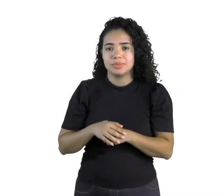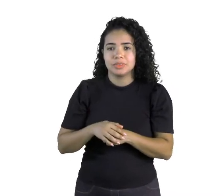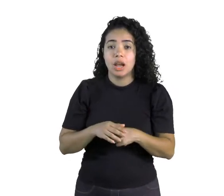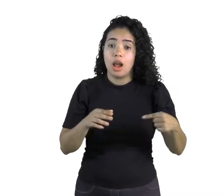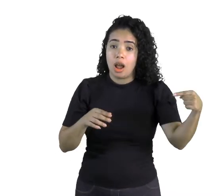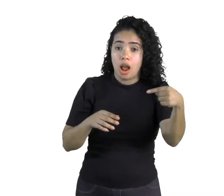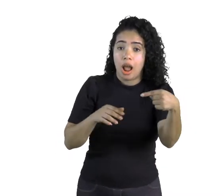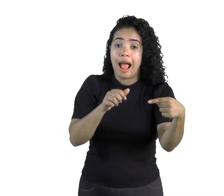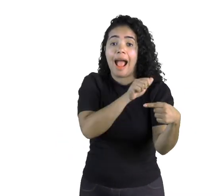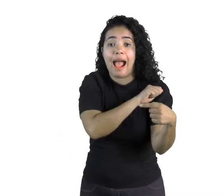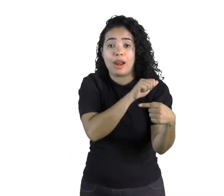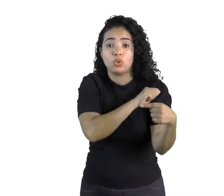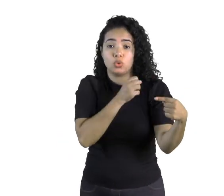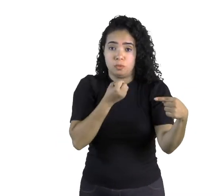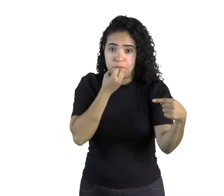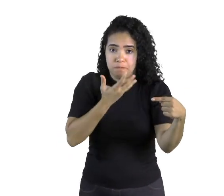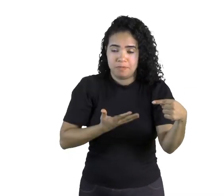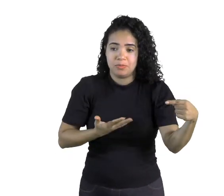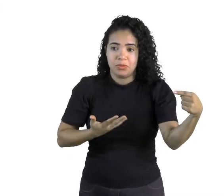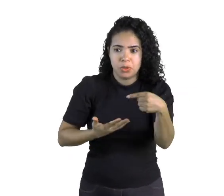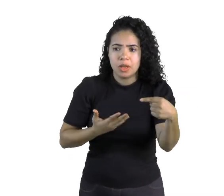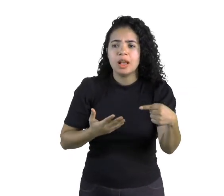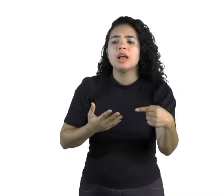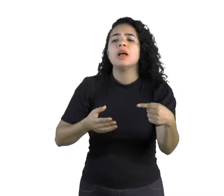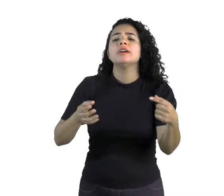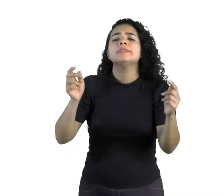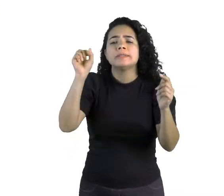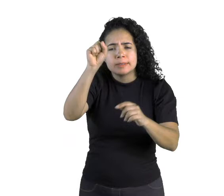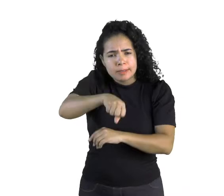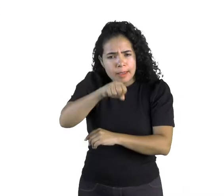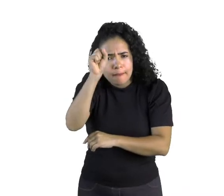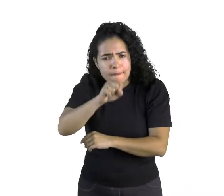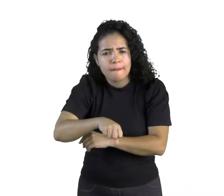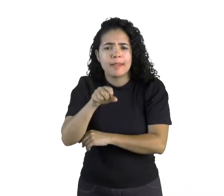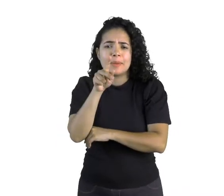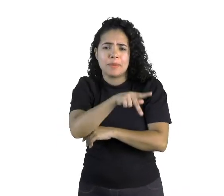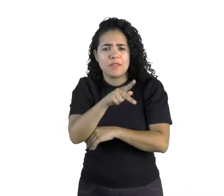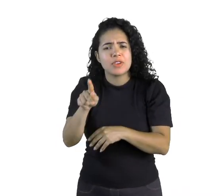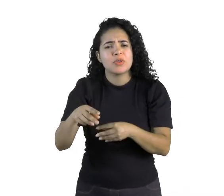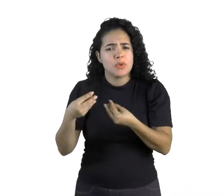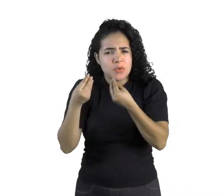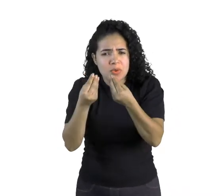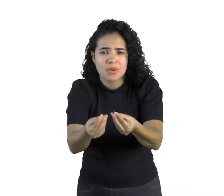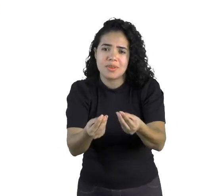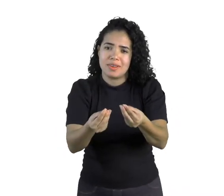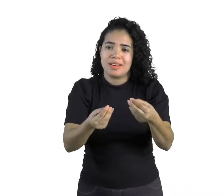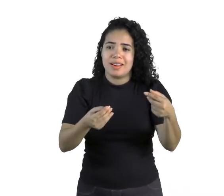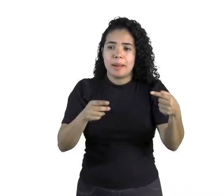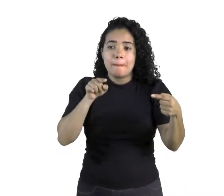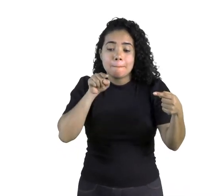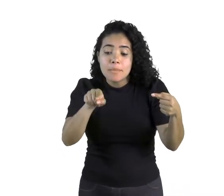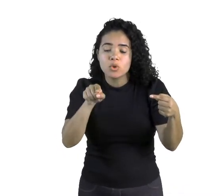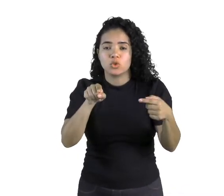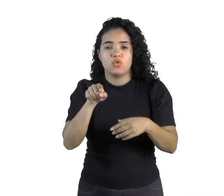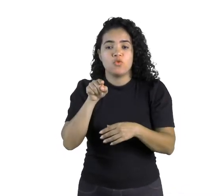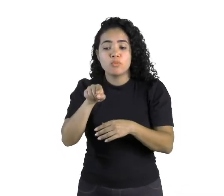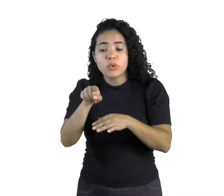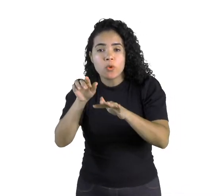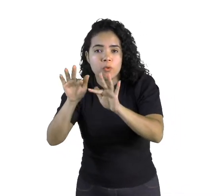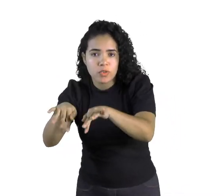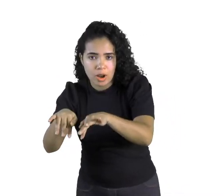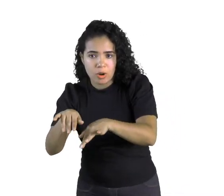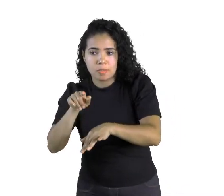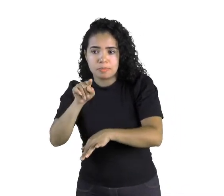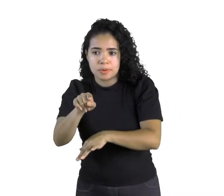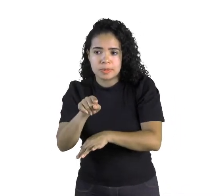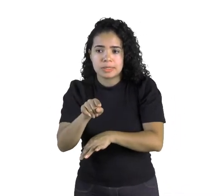dos alunos. Trouxemos, professora, ponto final, né? E sempre que o personagem